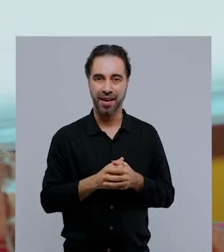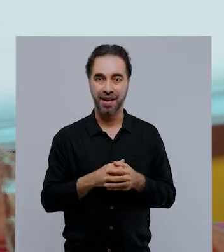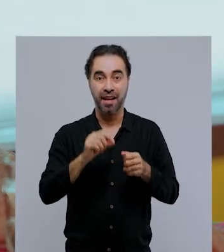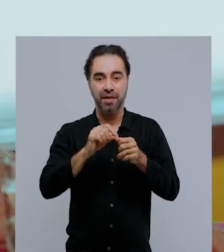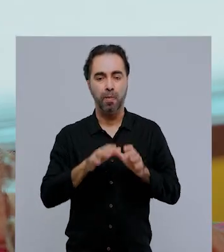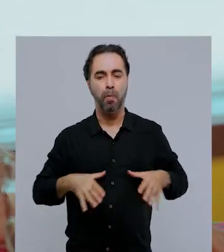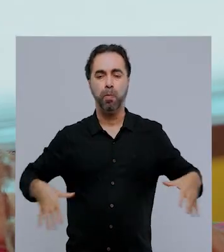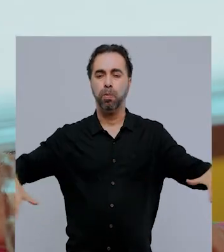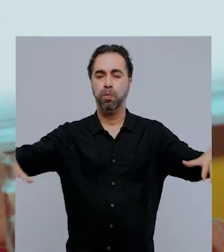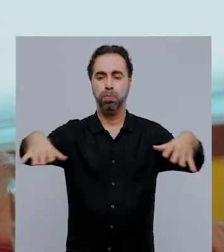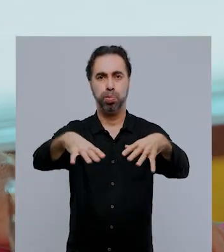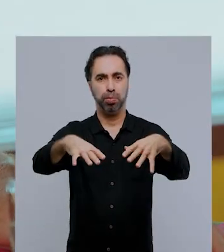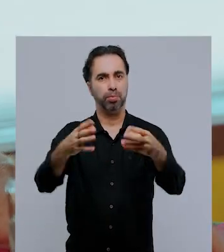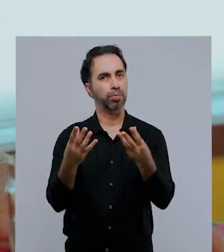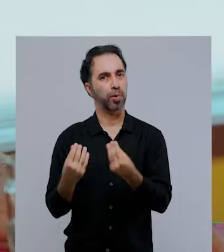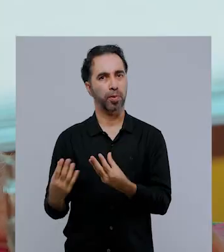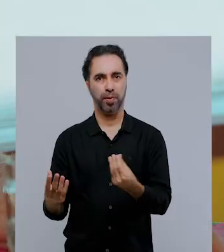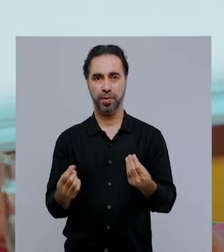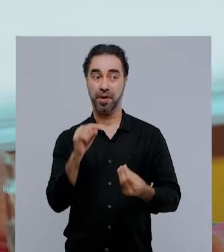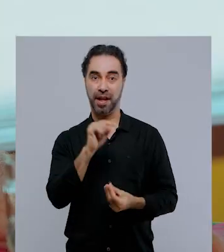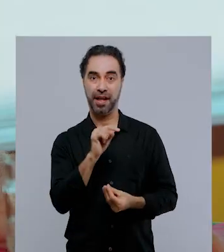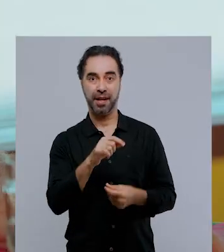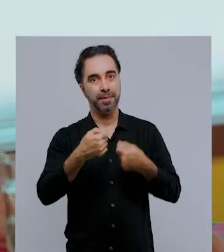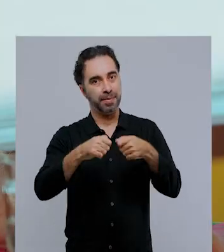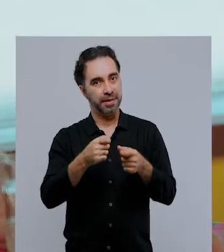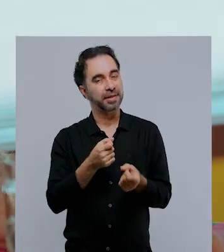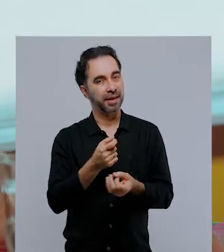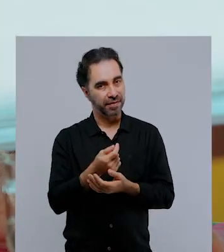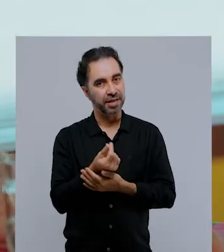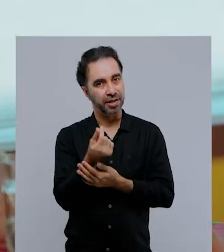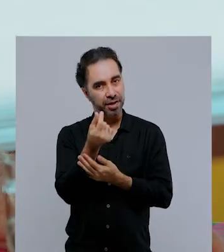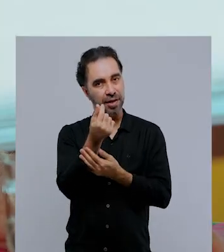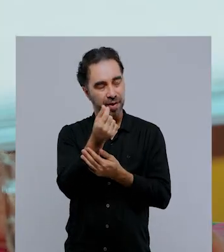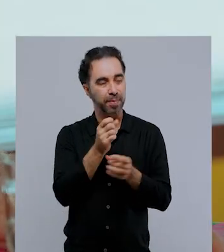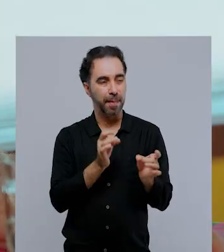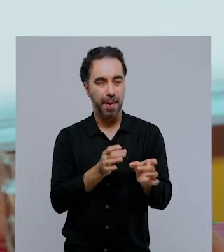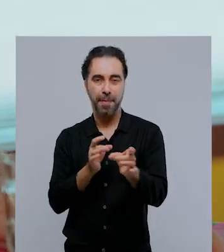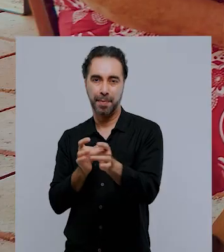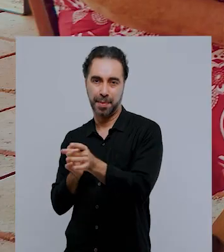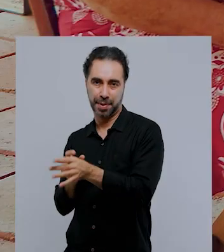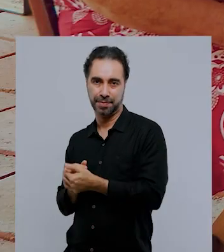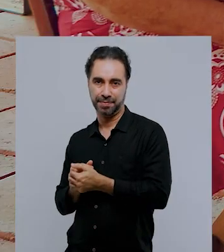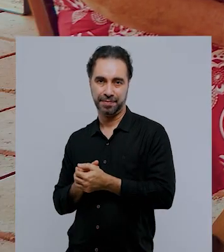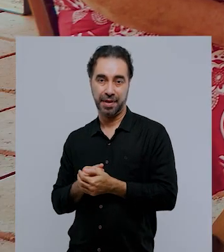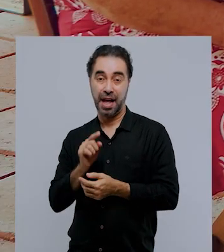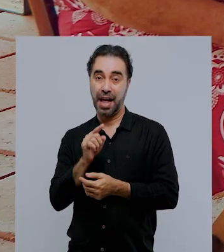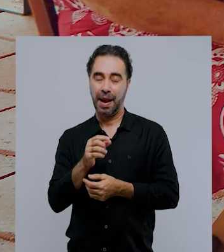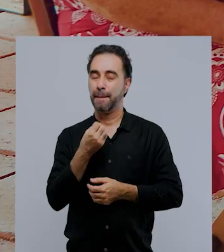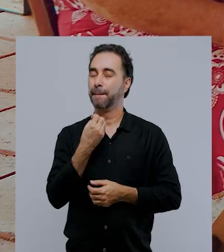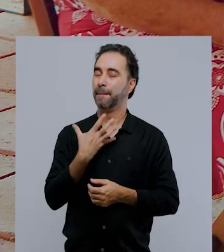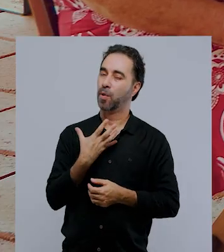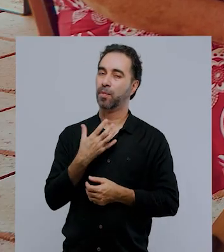de baciada. Aí que ele precisava de renda para tocar o campo, né, o time. Aí era